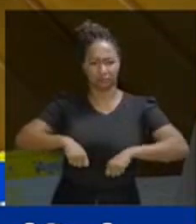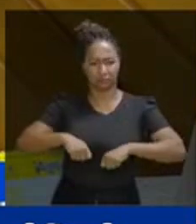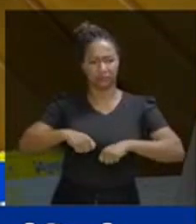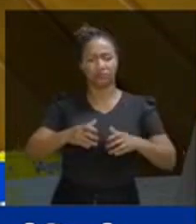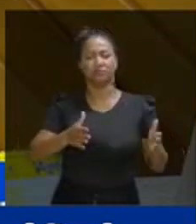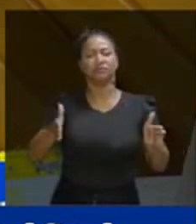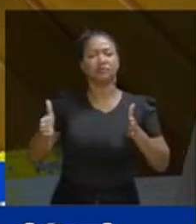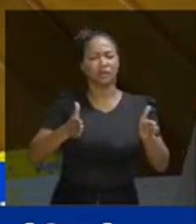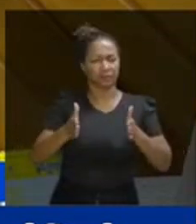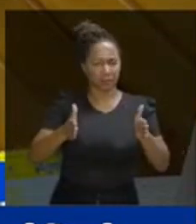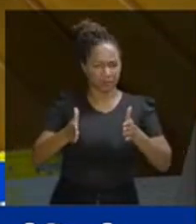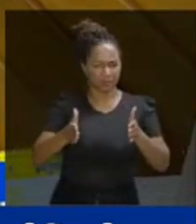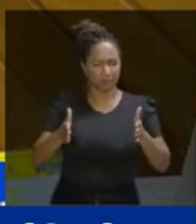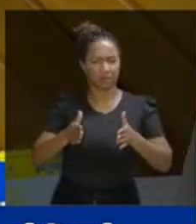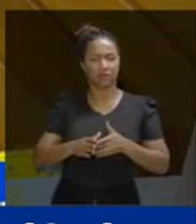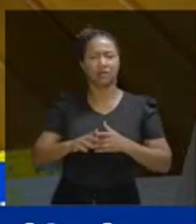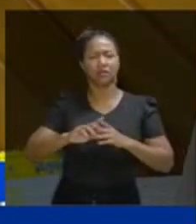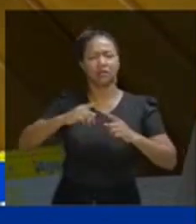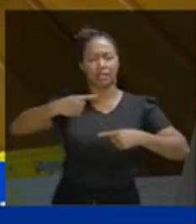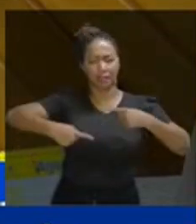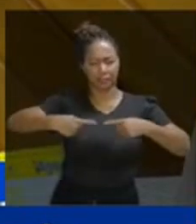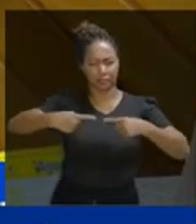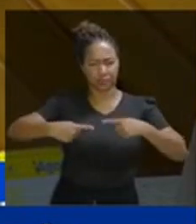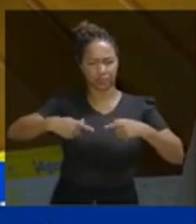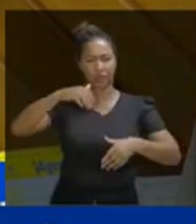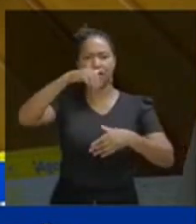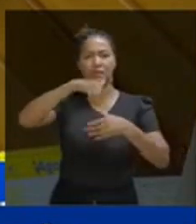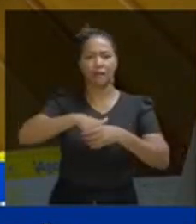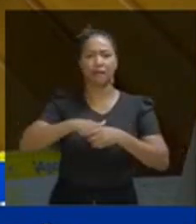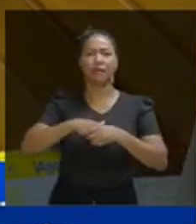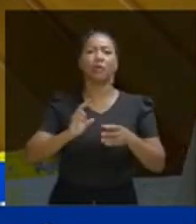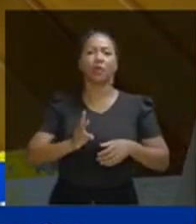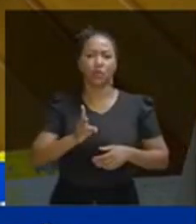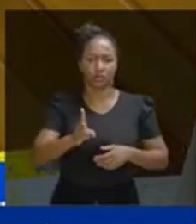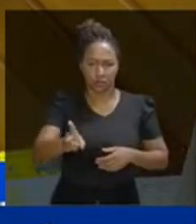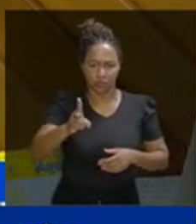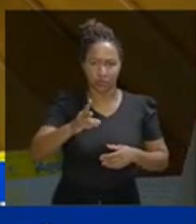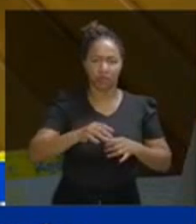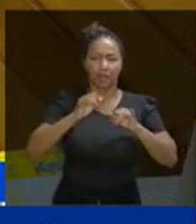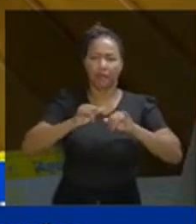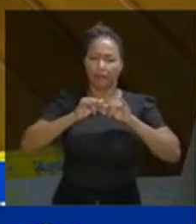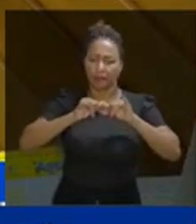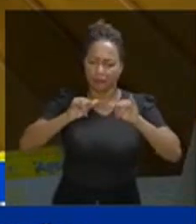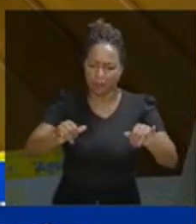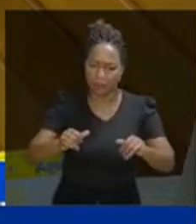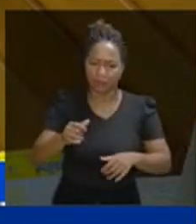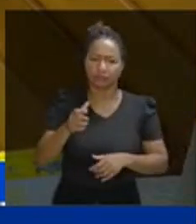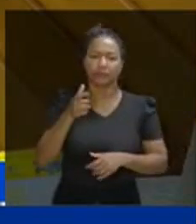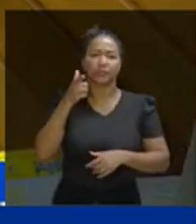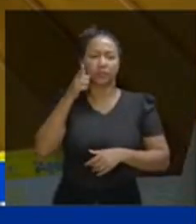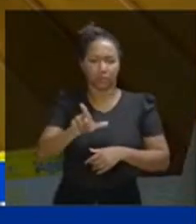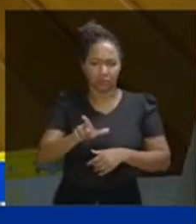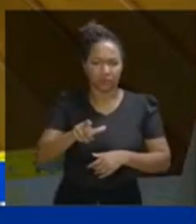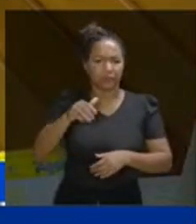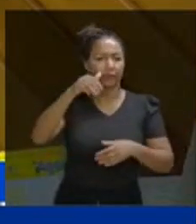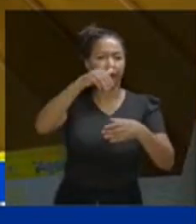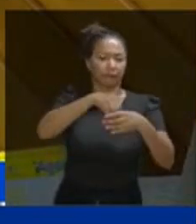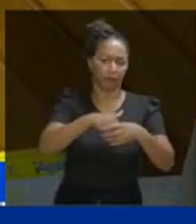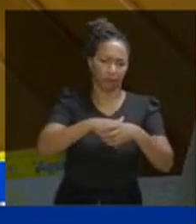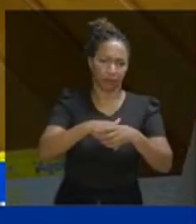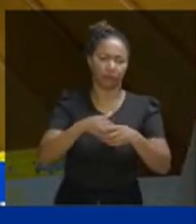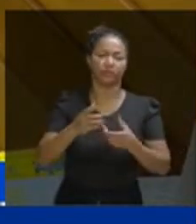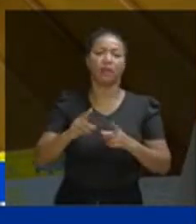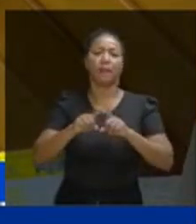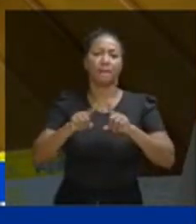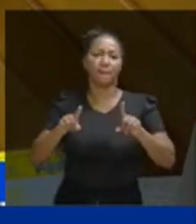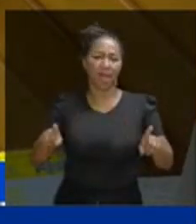de, no período mais decisivo da disputa eleitoral, permanecer realizando atos de campanha e angariar votos. Todavia,